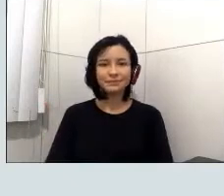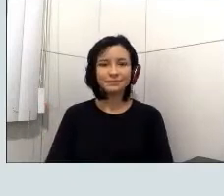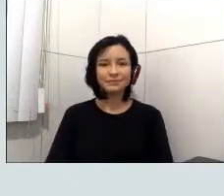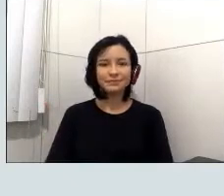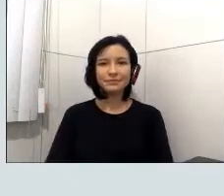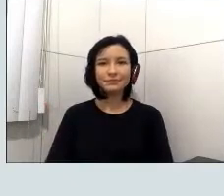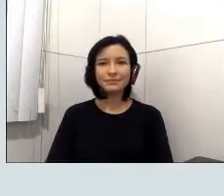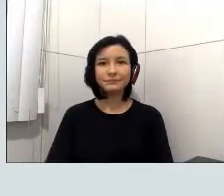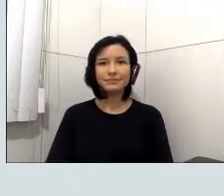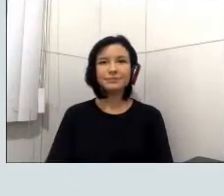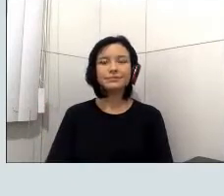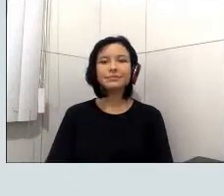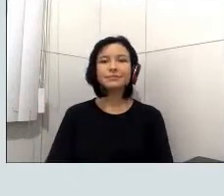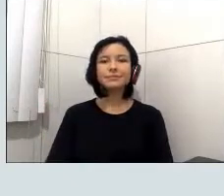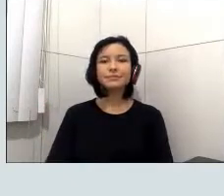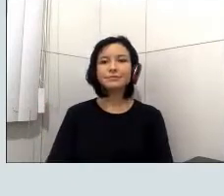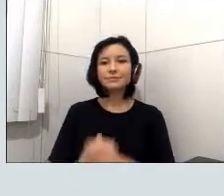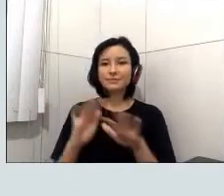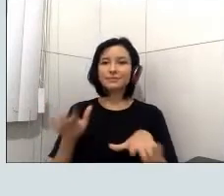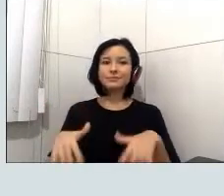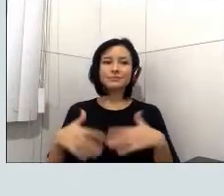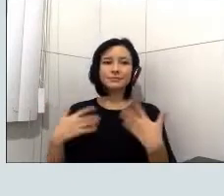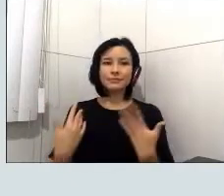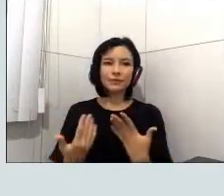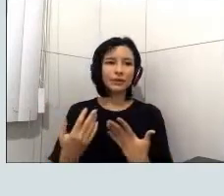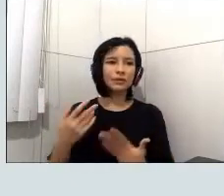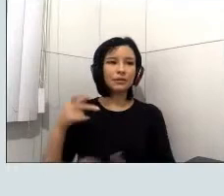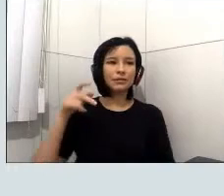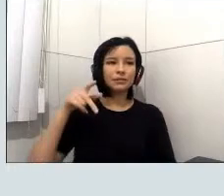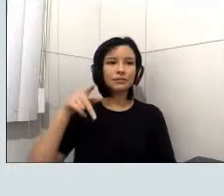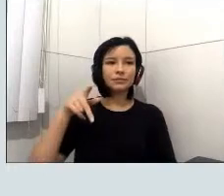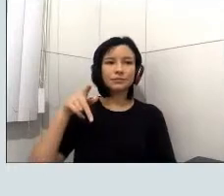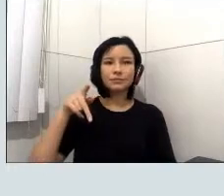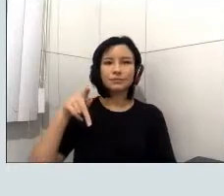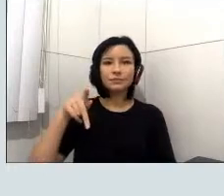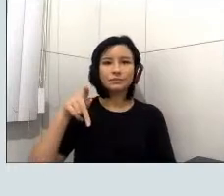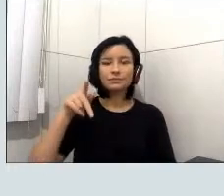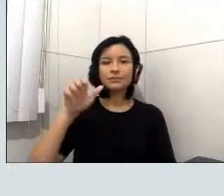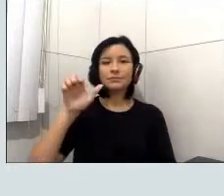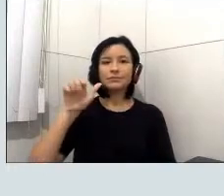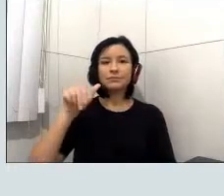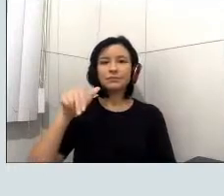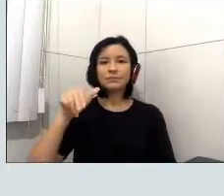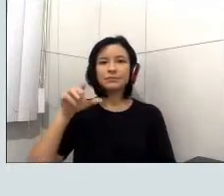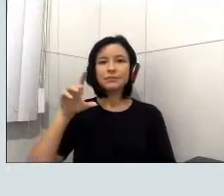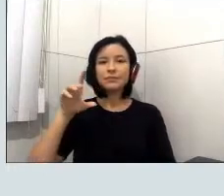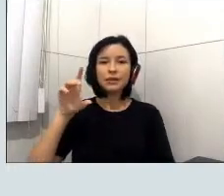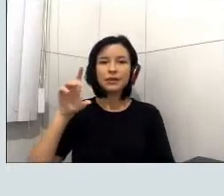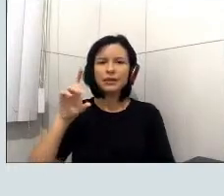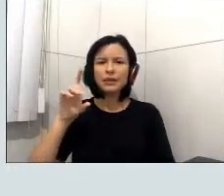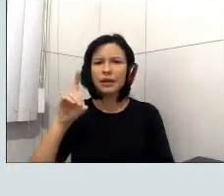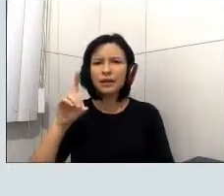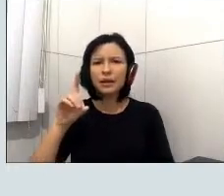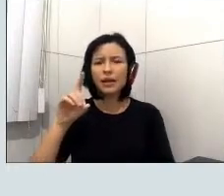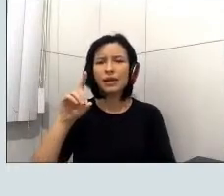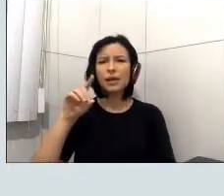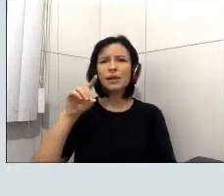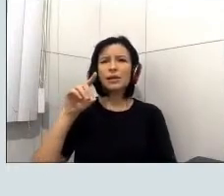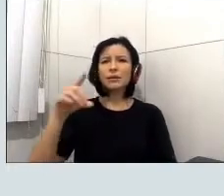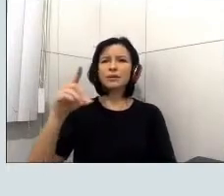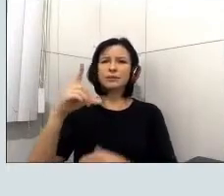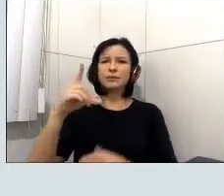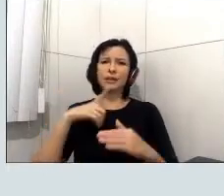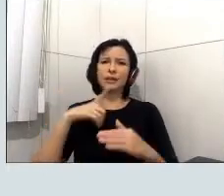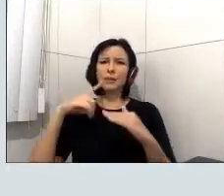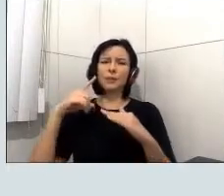E entre o perpendicularismo entre a reta e um plano. Vocês estão vendo aí a figura,